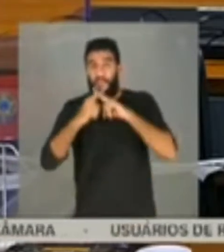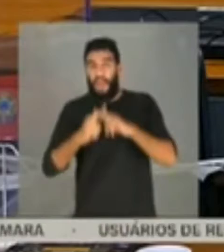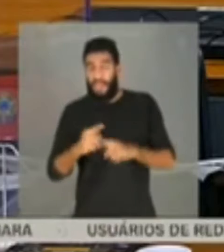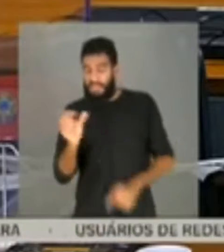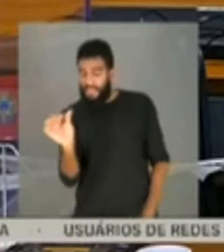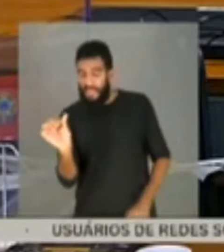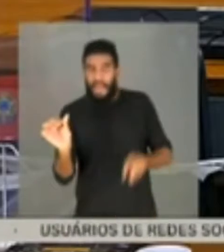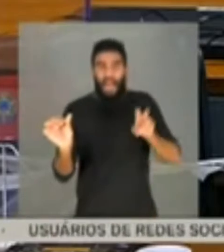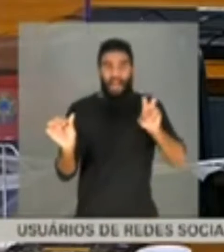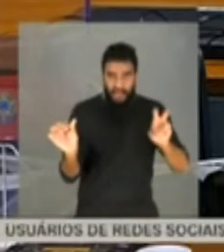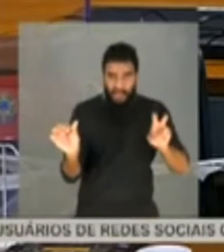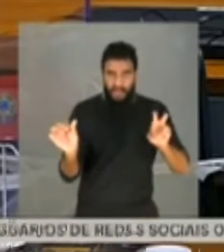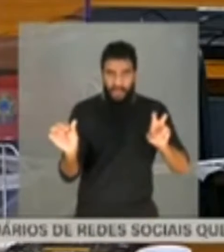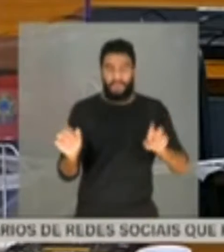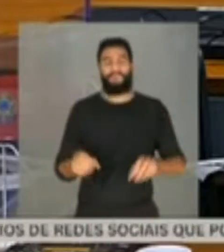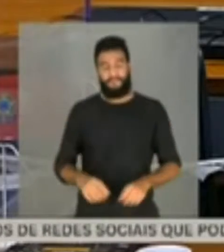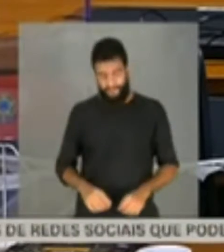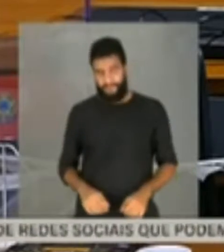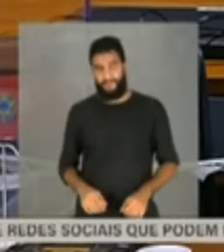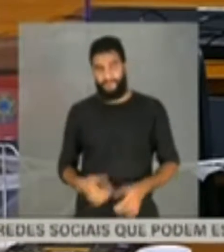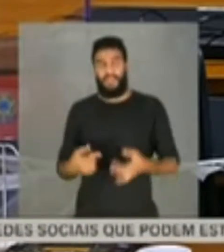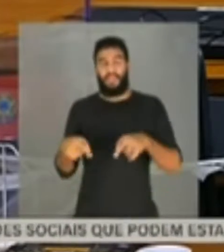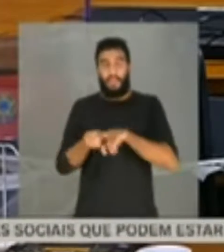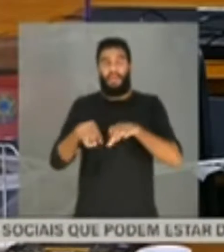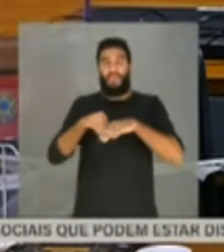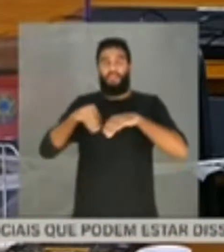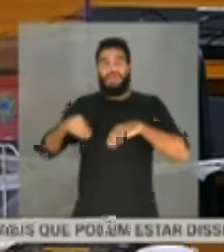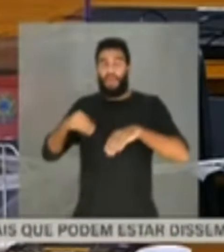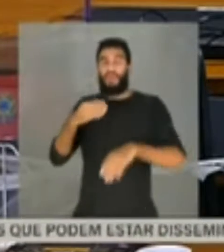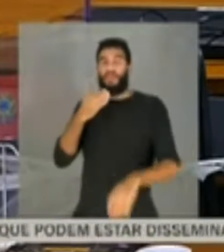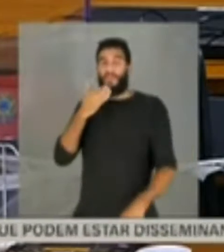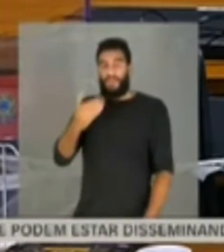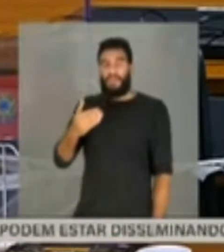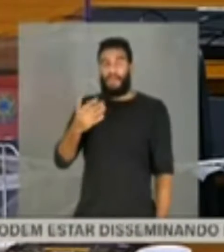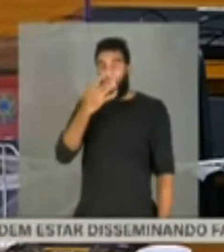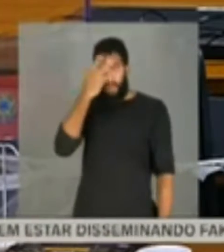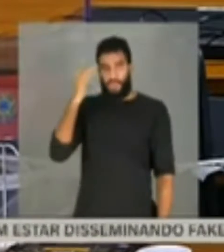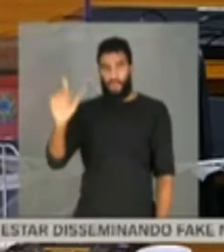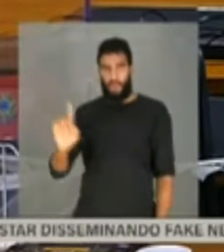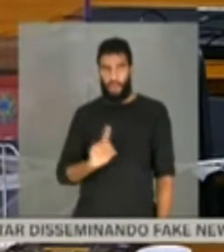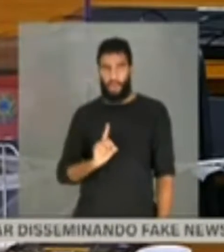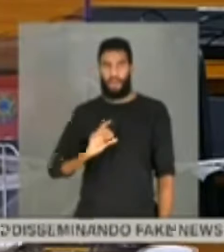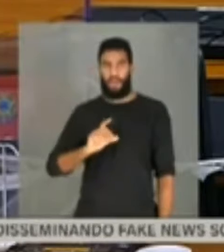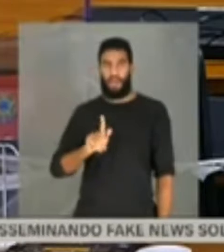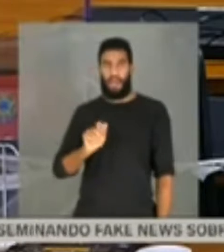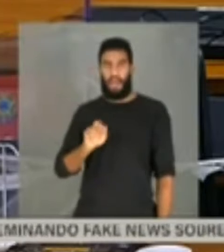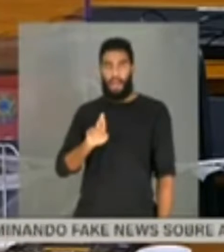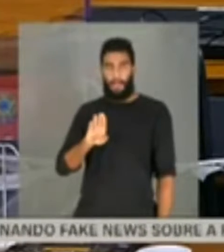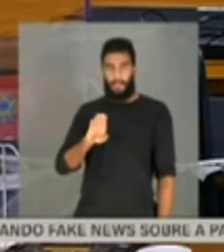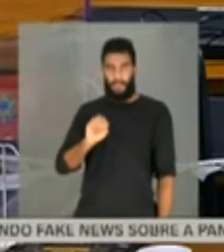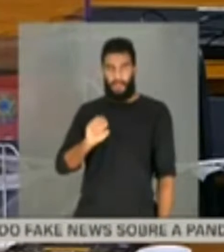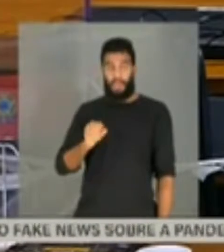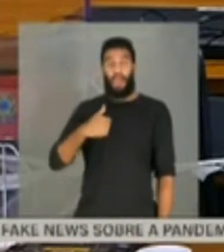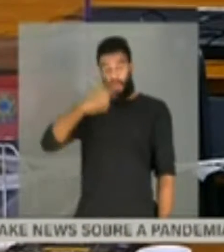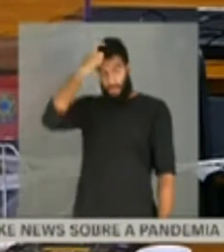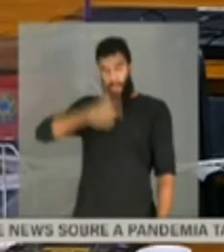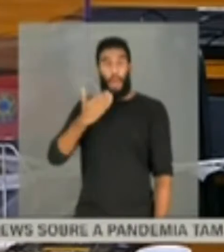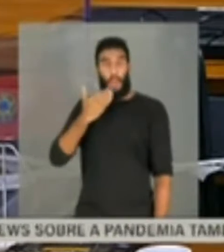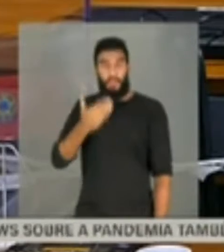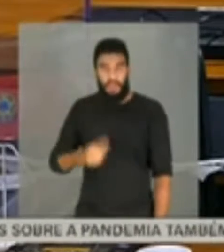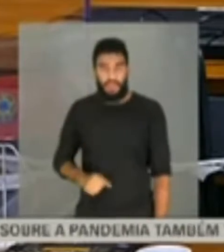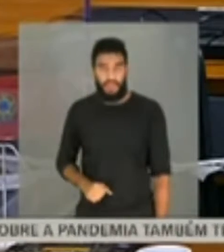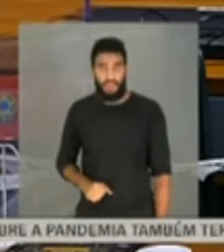6 votos a 5. Também rejeitou a convocação do senhor Carlos Gabas. Inclusive um requerimento de minha